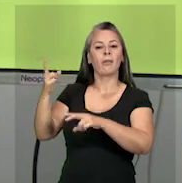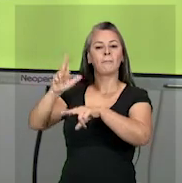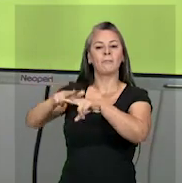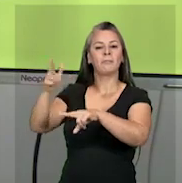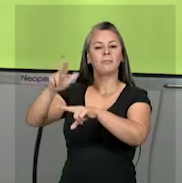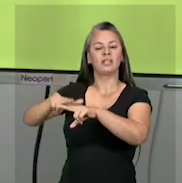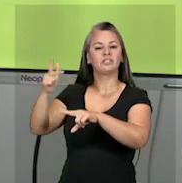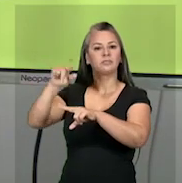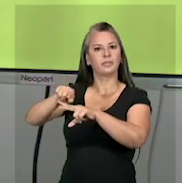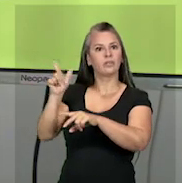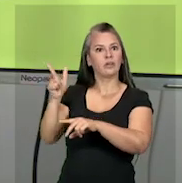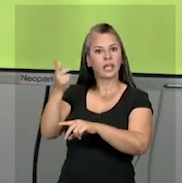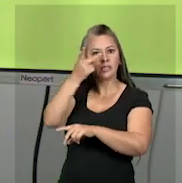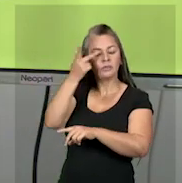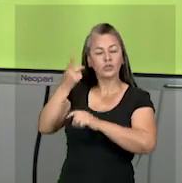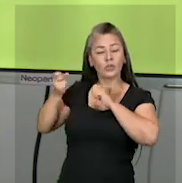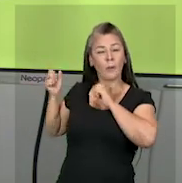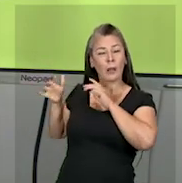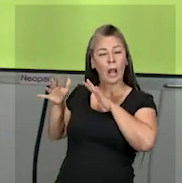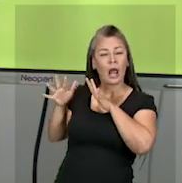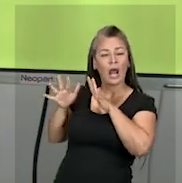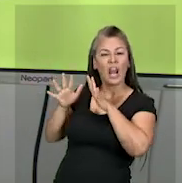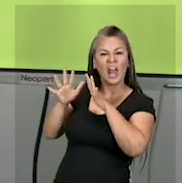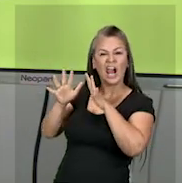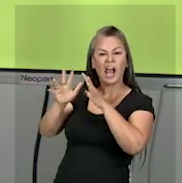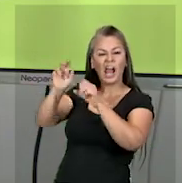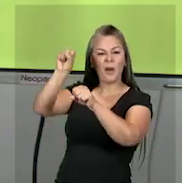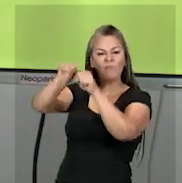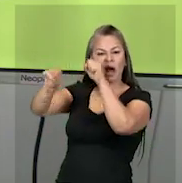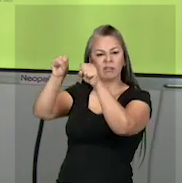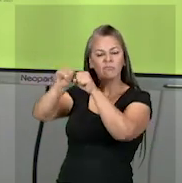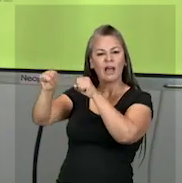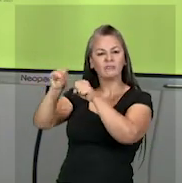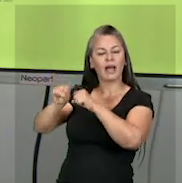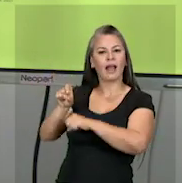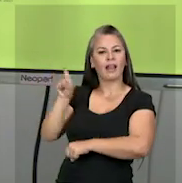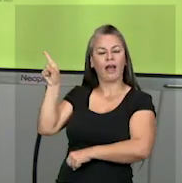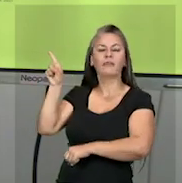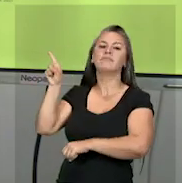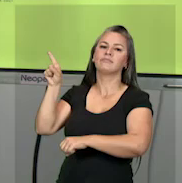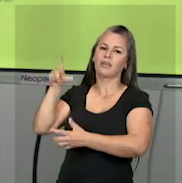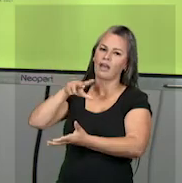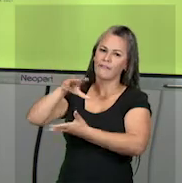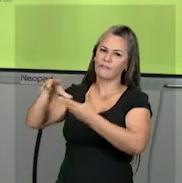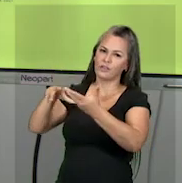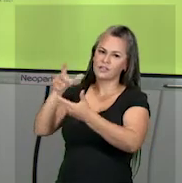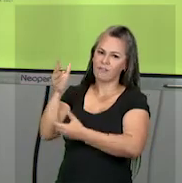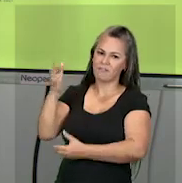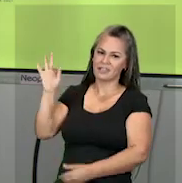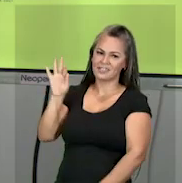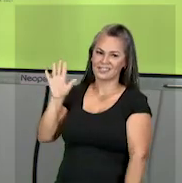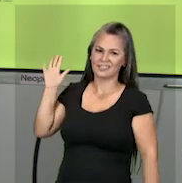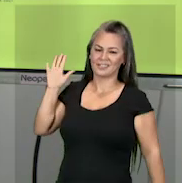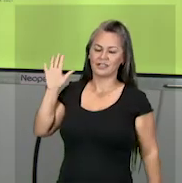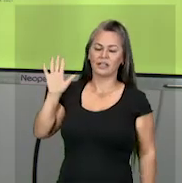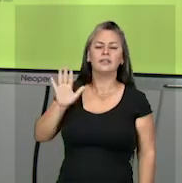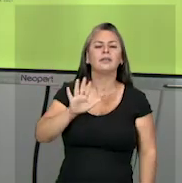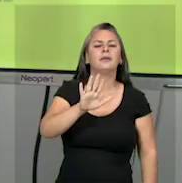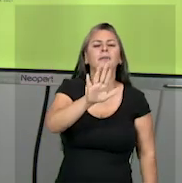absolutista. Esse prédio é completamente destruído, demolido na Revolução Francesa. Então, de onde